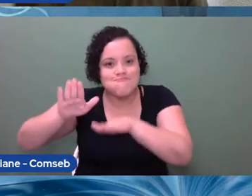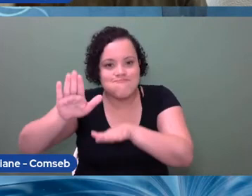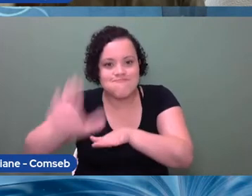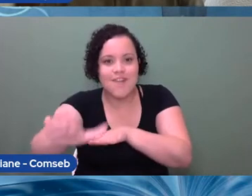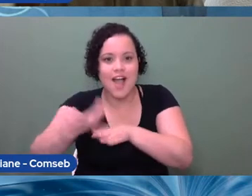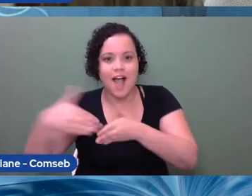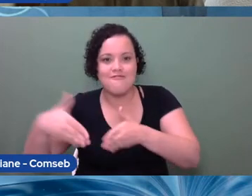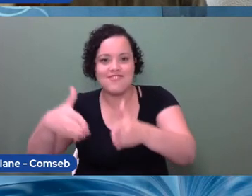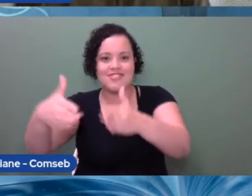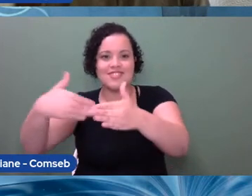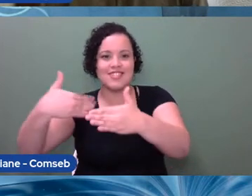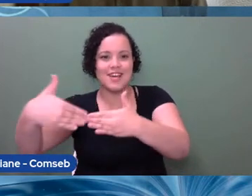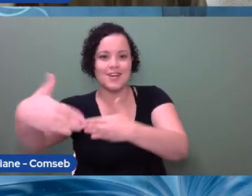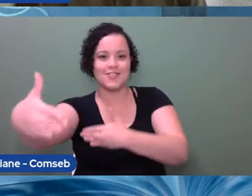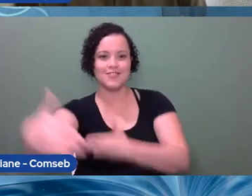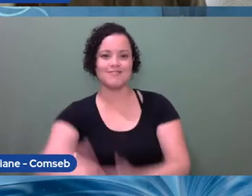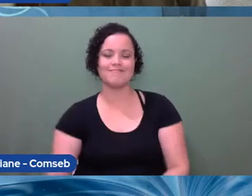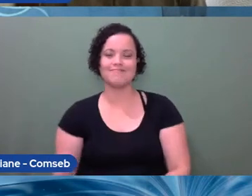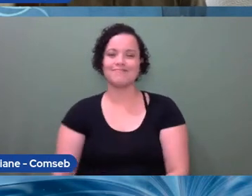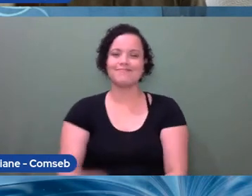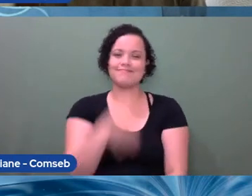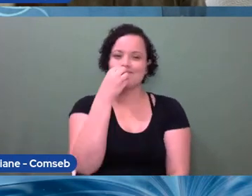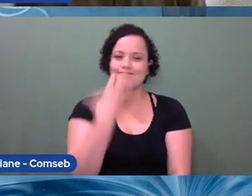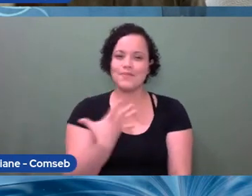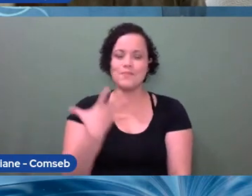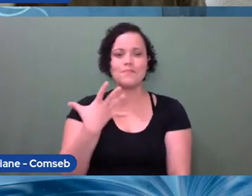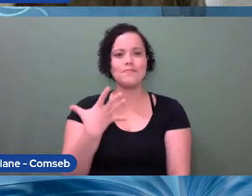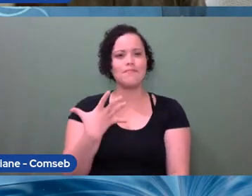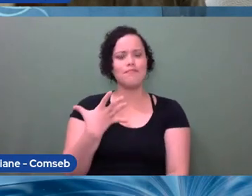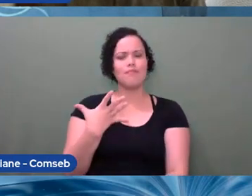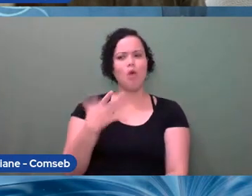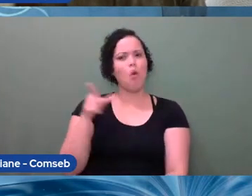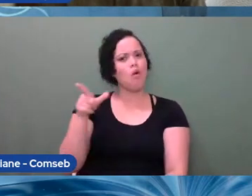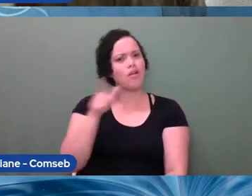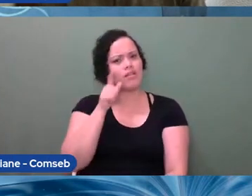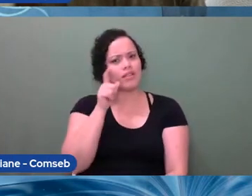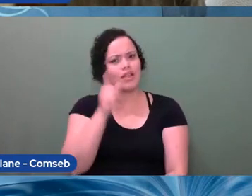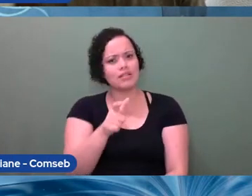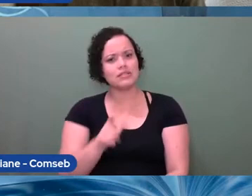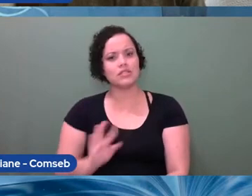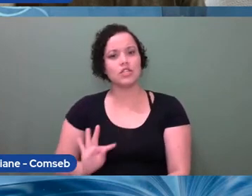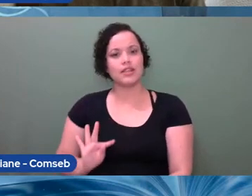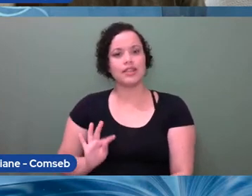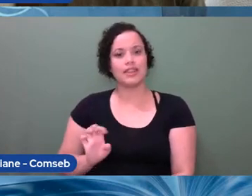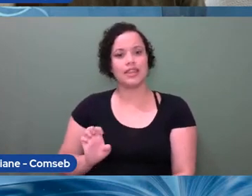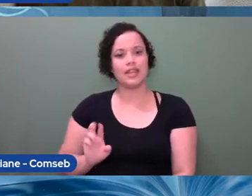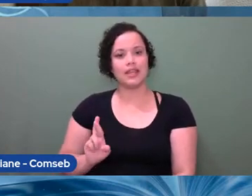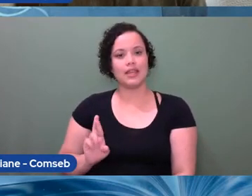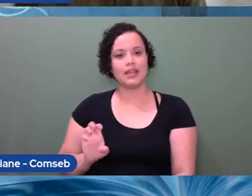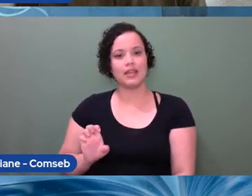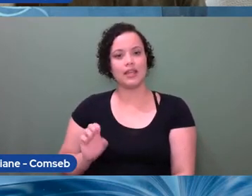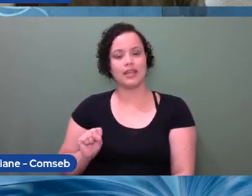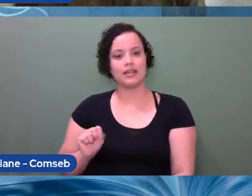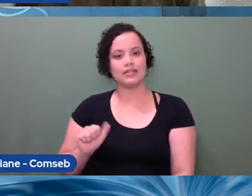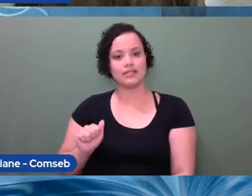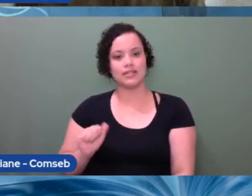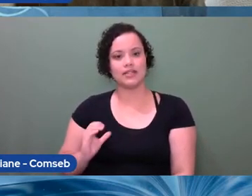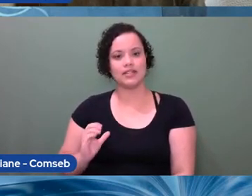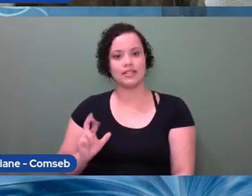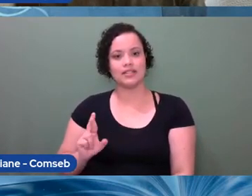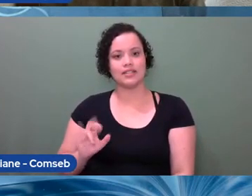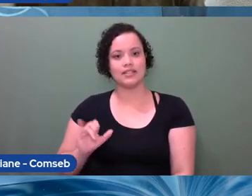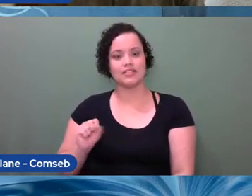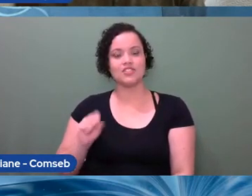Muito bom, José Roberto. Vejam que interessante, a Tereza Cristina Pascucci, ela disse,